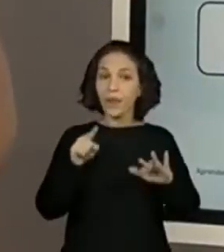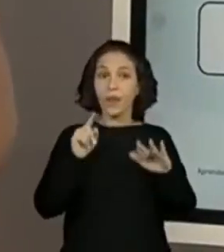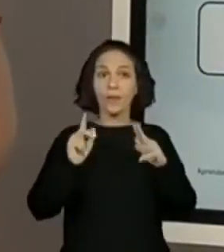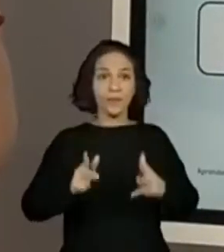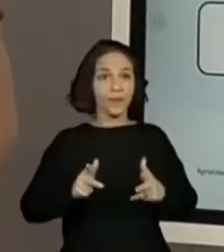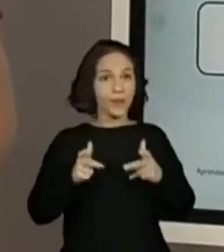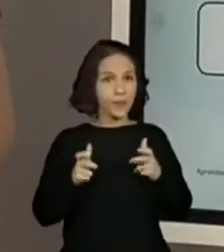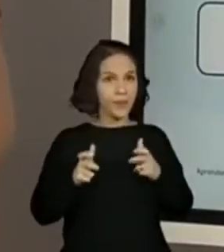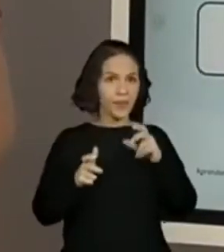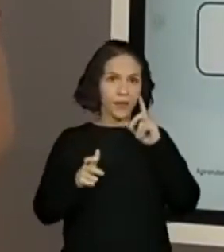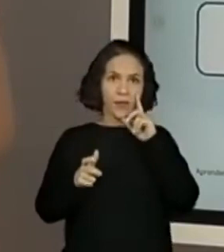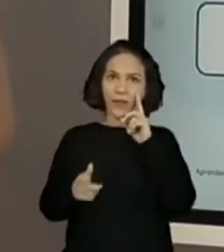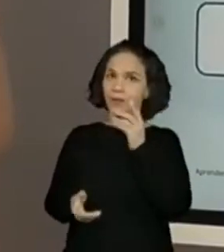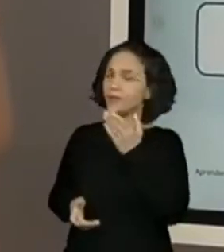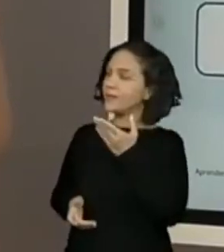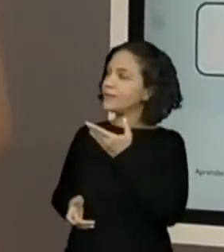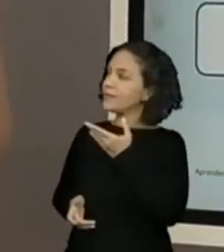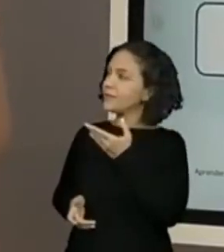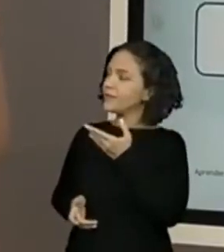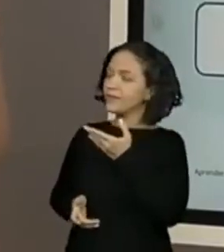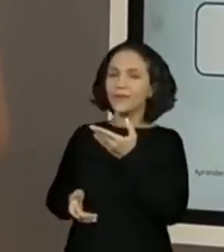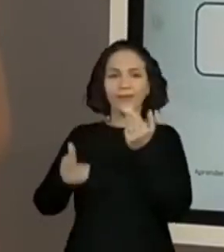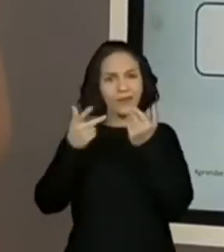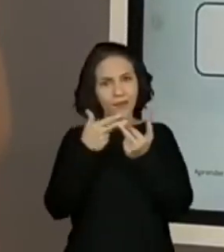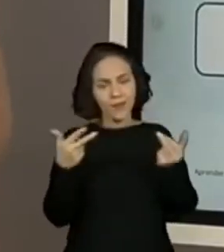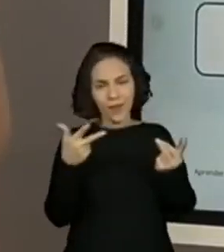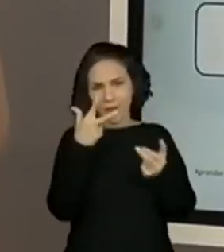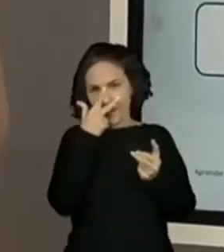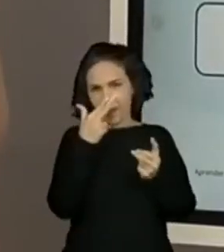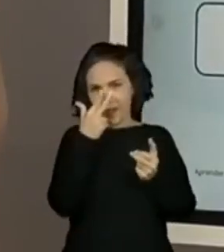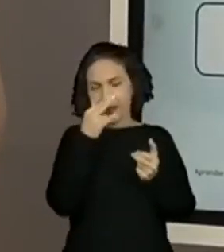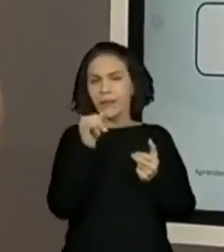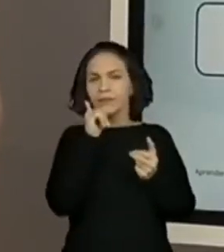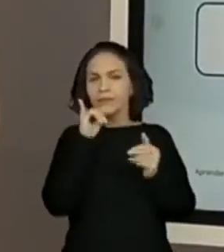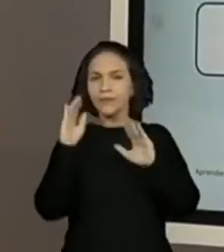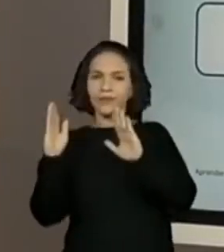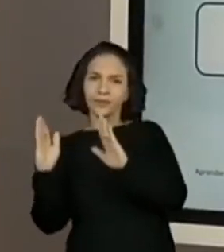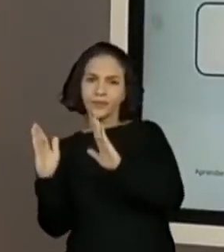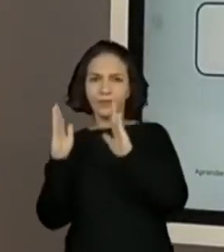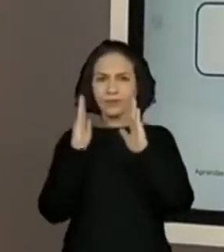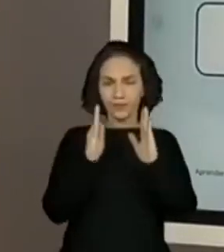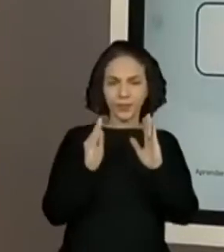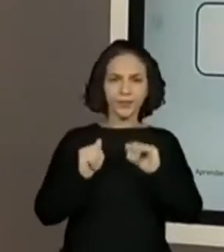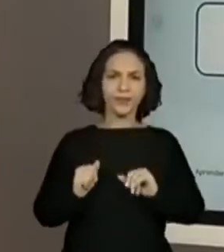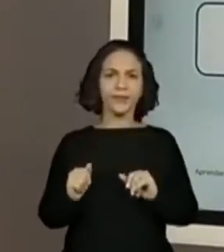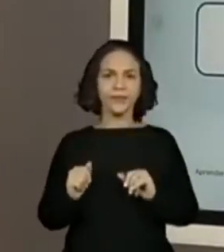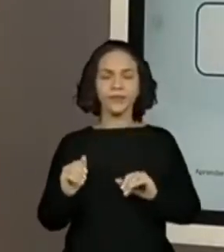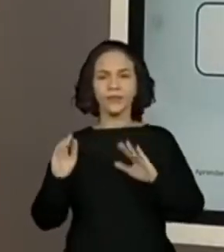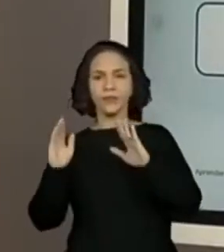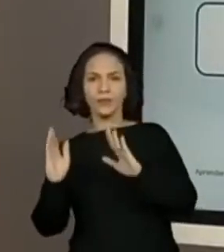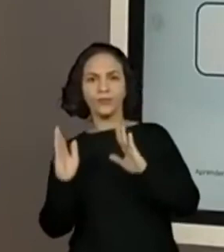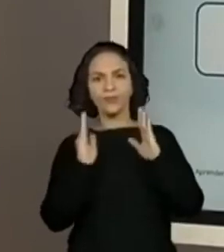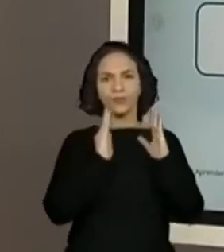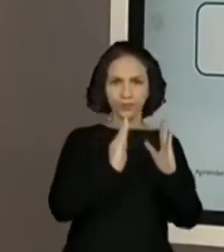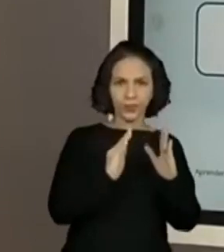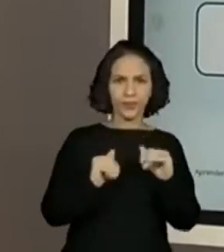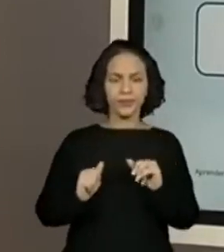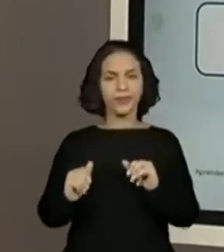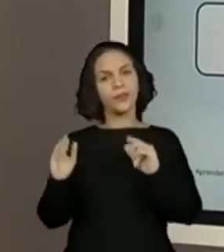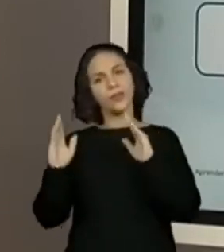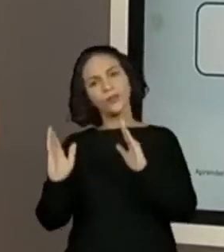que alguma coisa é parecida passando de coluna para coluna? Vocês sabem o que é que